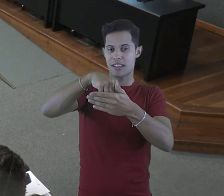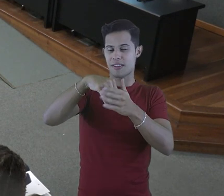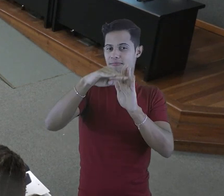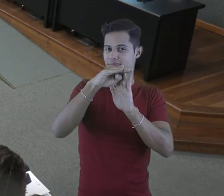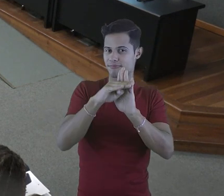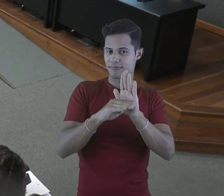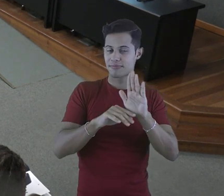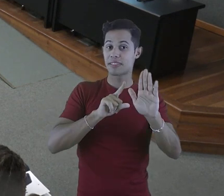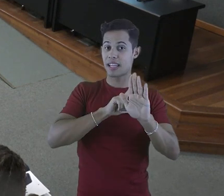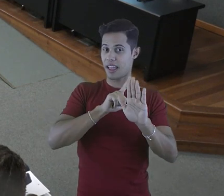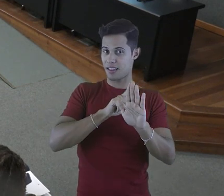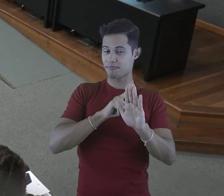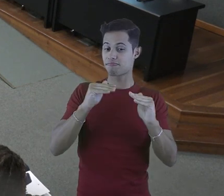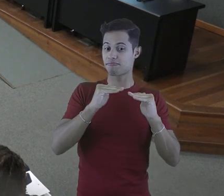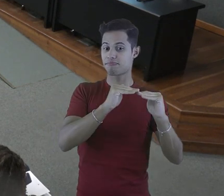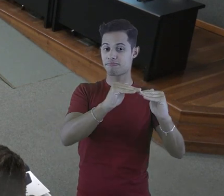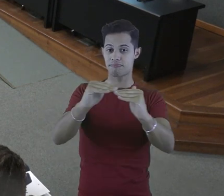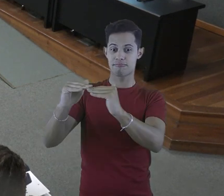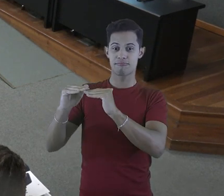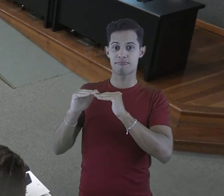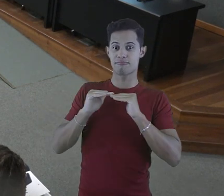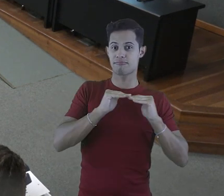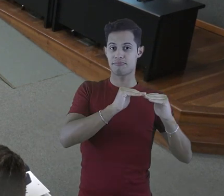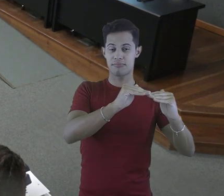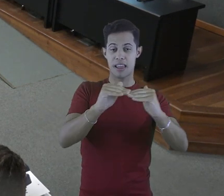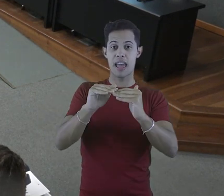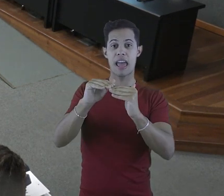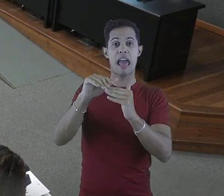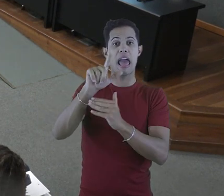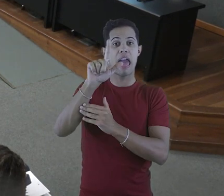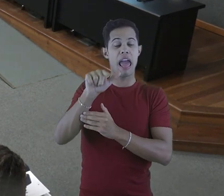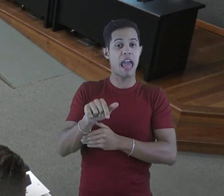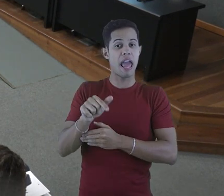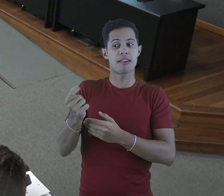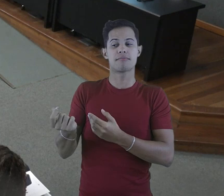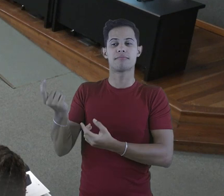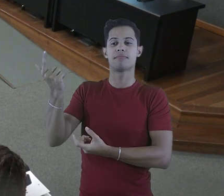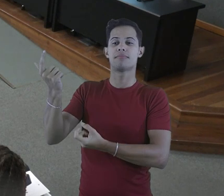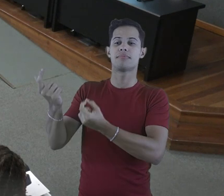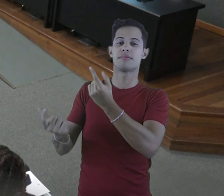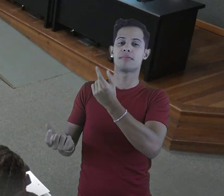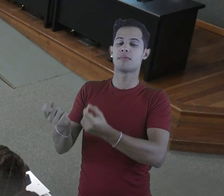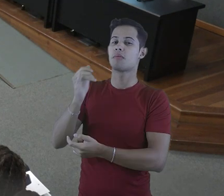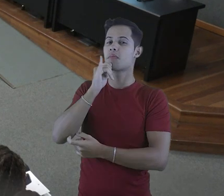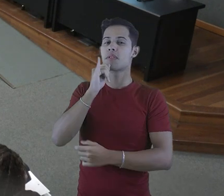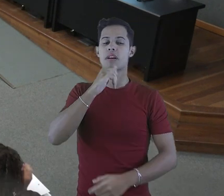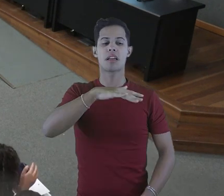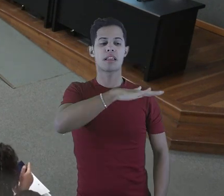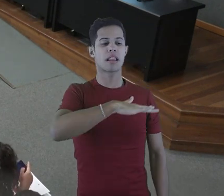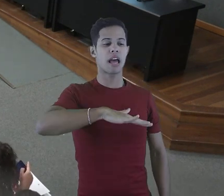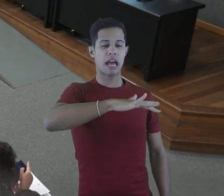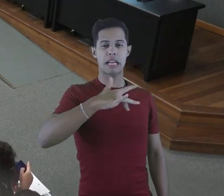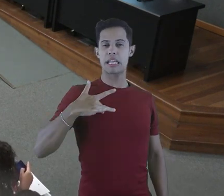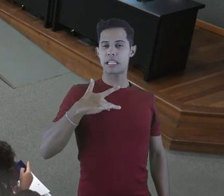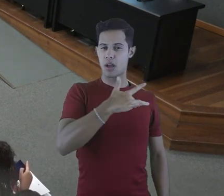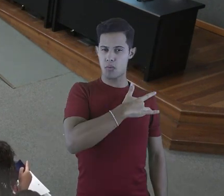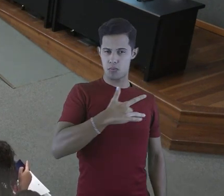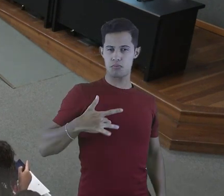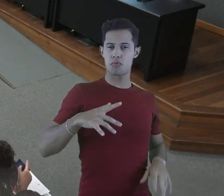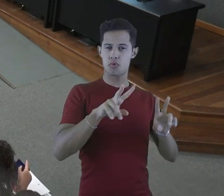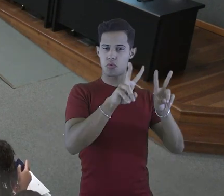23 o consentimento aqui é exceção quando é que o consentimento vai ser exceção quando a gente estiver lá na área de saúde